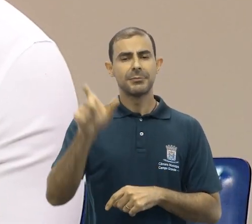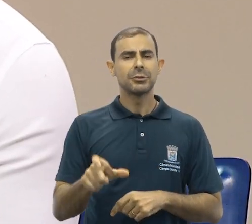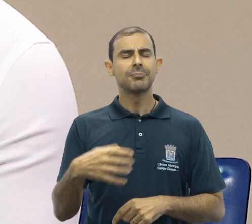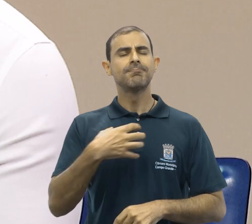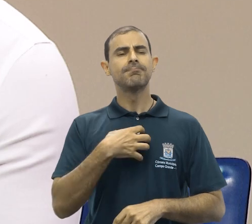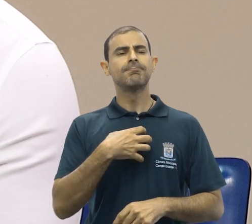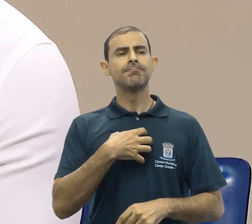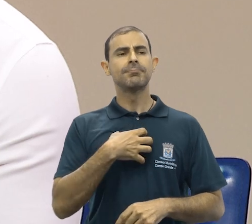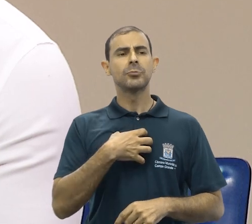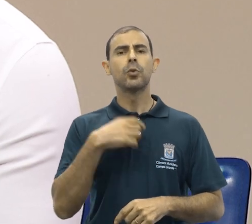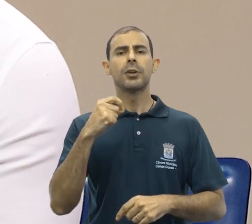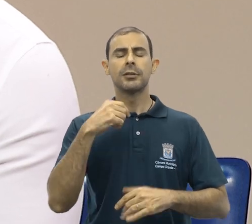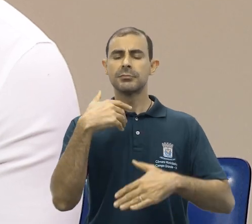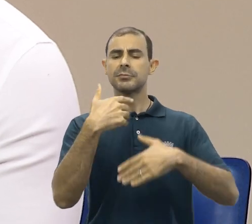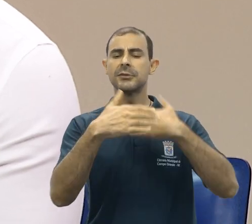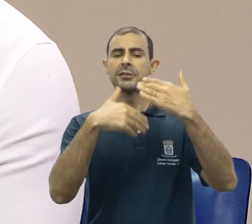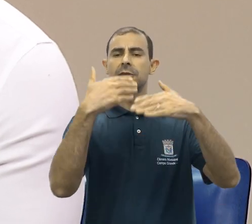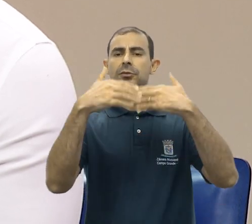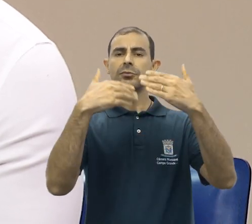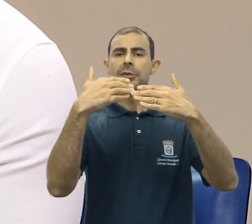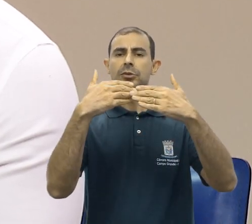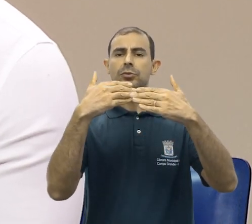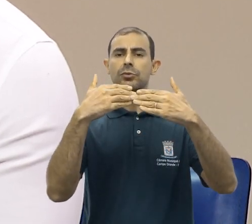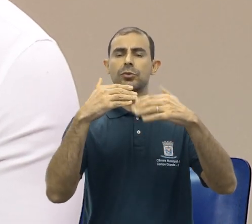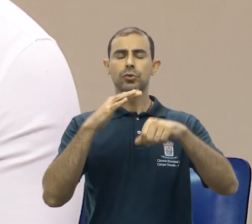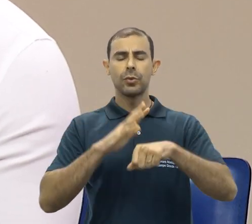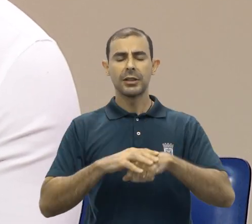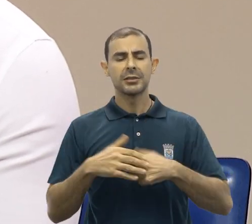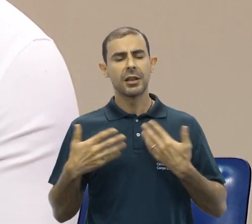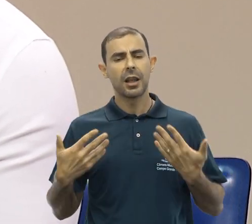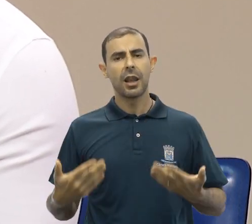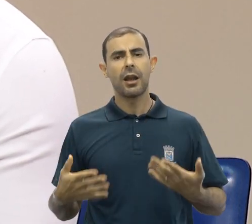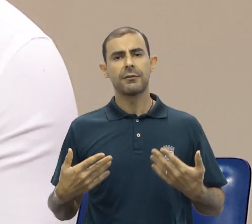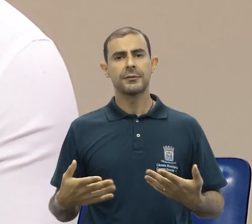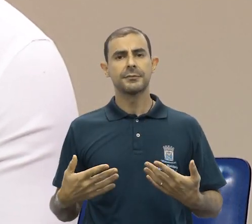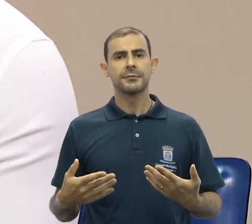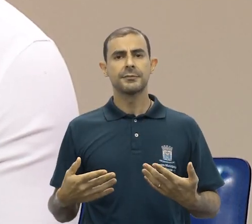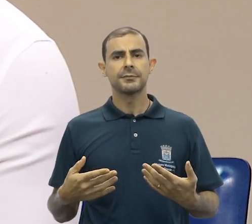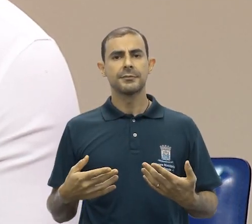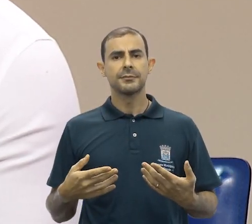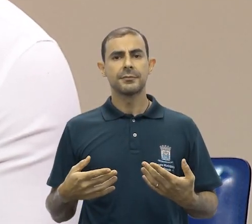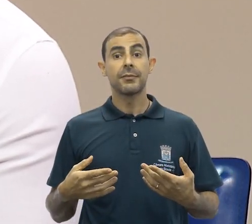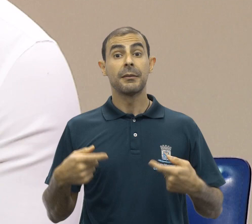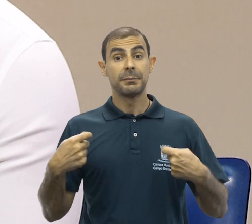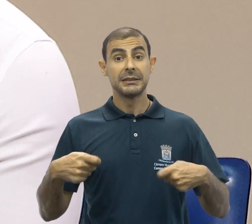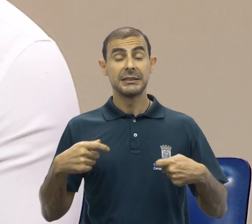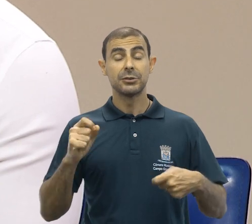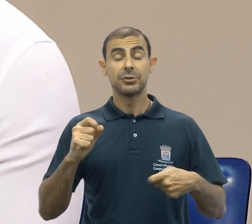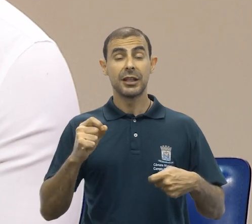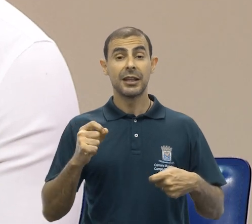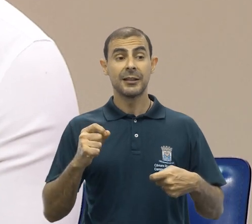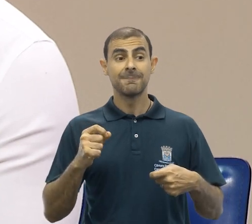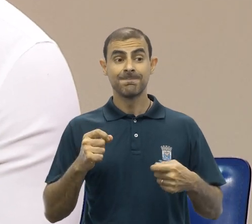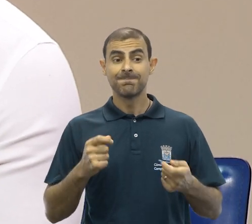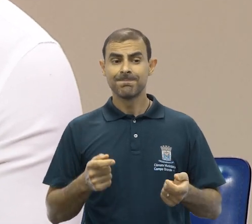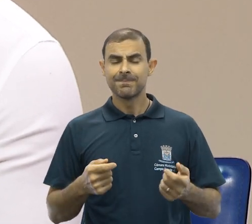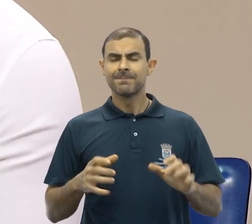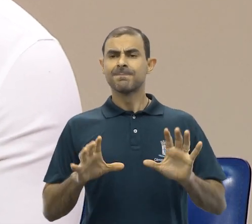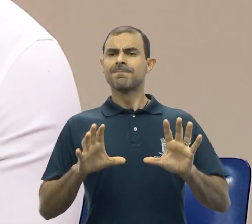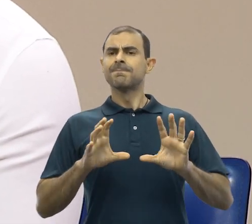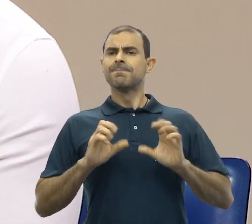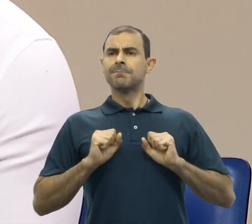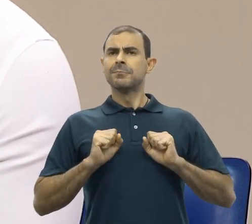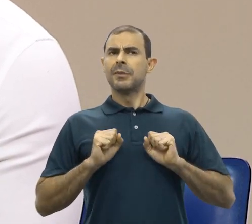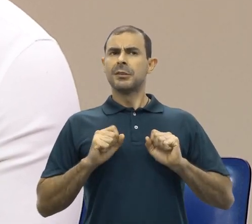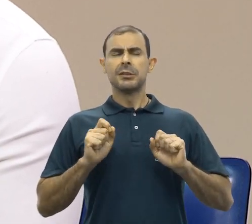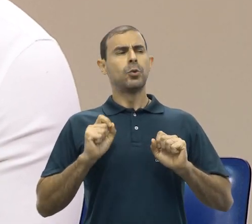tenha o desenvolvimento da doença de forma mais leve possível, ou seja, que ele tome isso para si